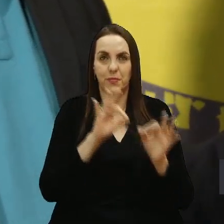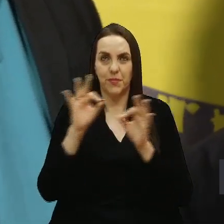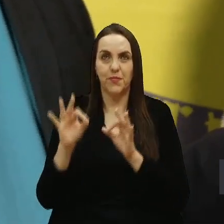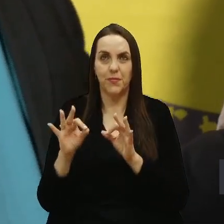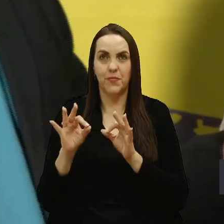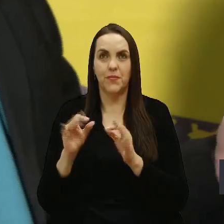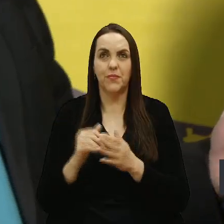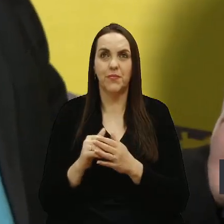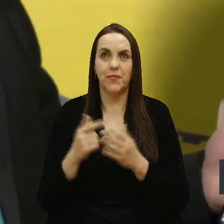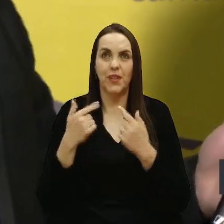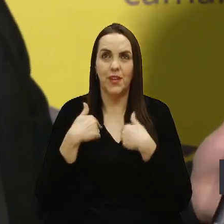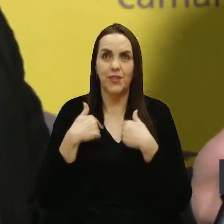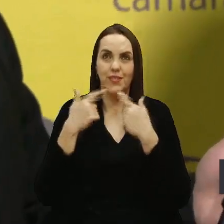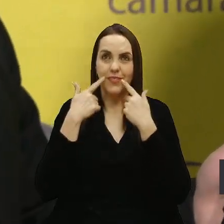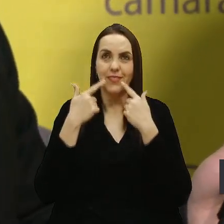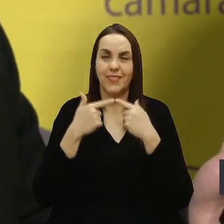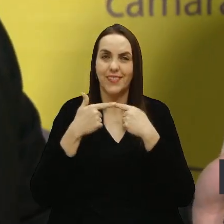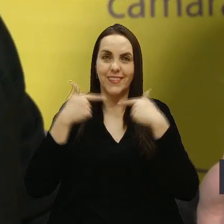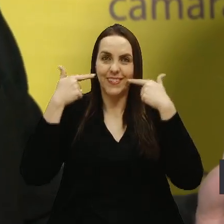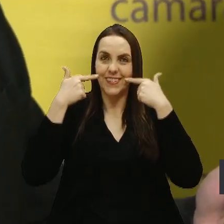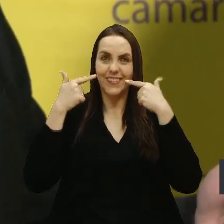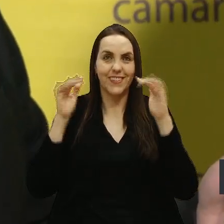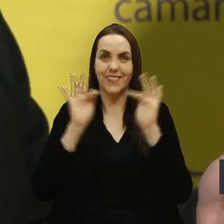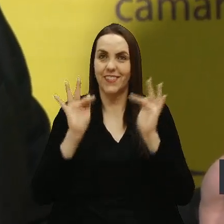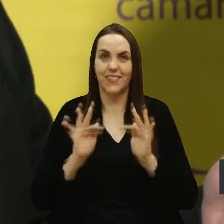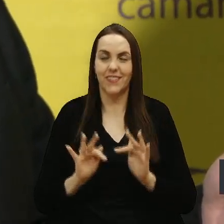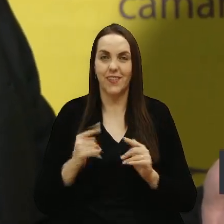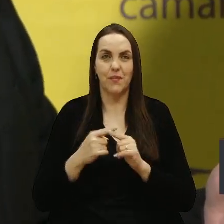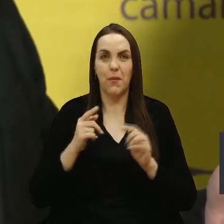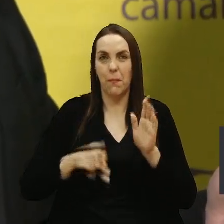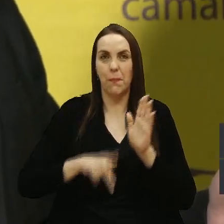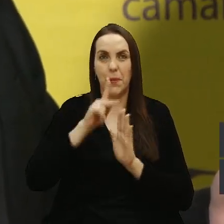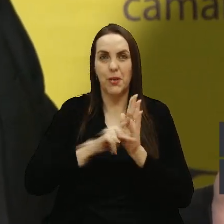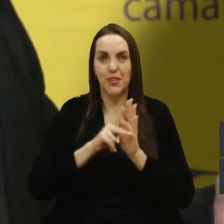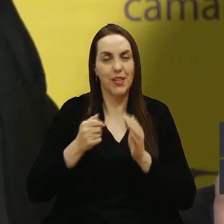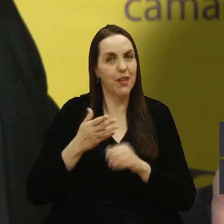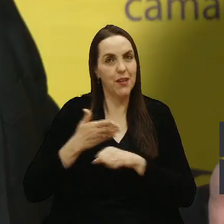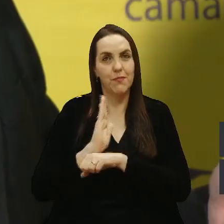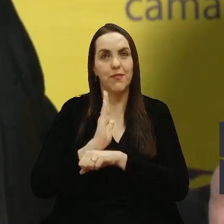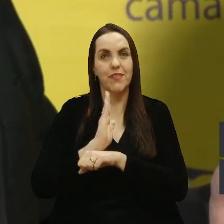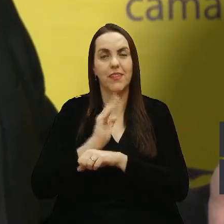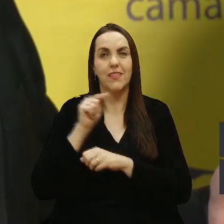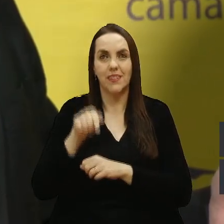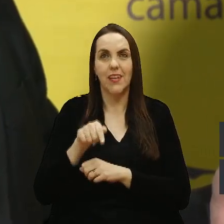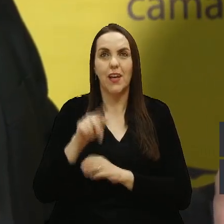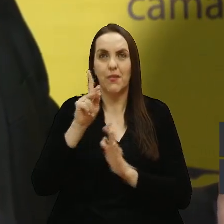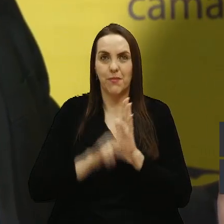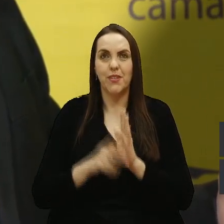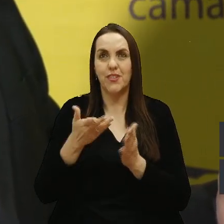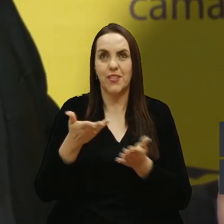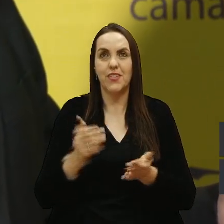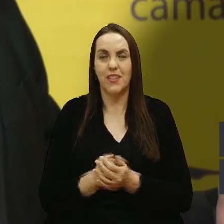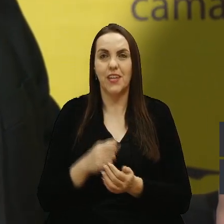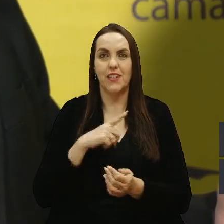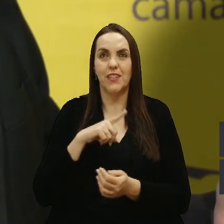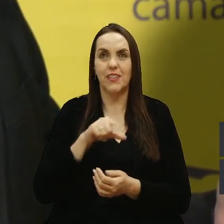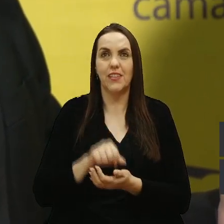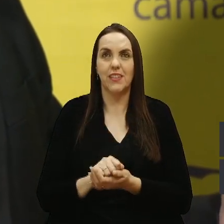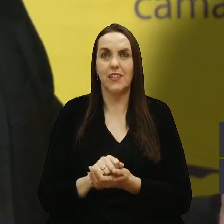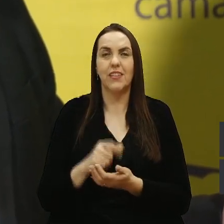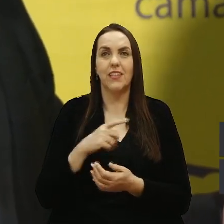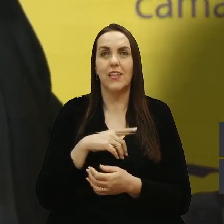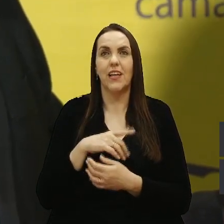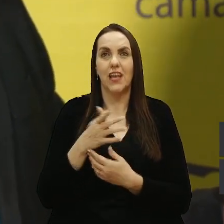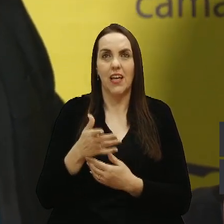Estou com sorriso de orelha a orelha, né? Mais um projeto aprovado, esse projeto que é o patrocínio dos uniformes escolares. É estilo